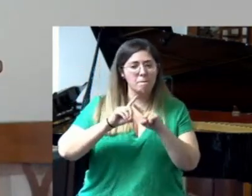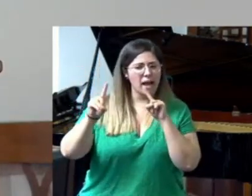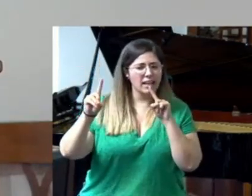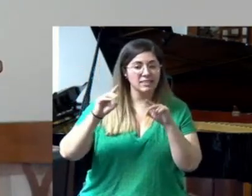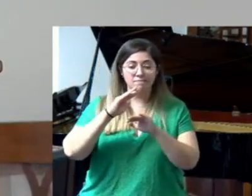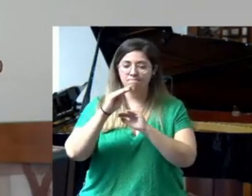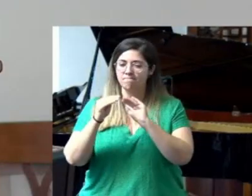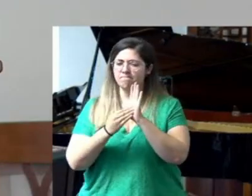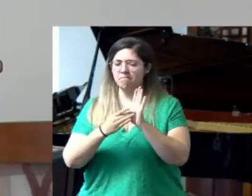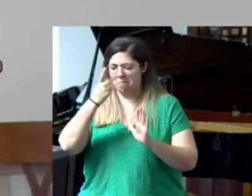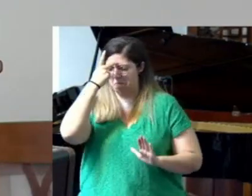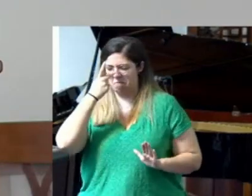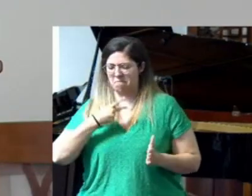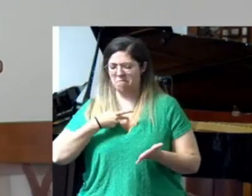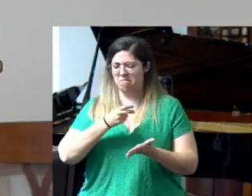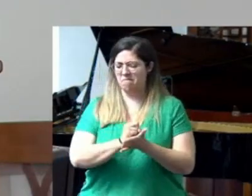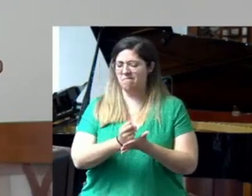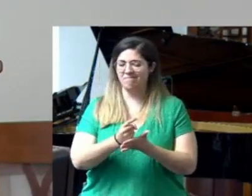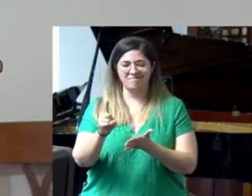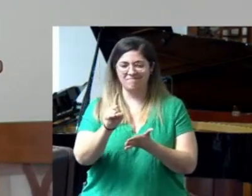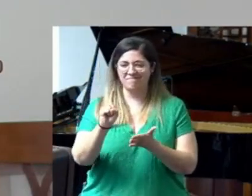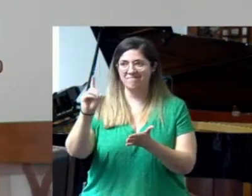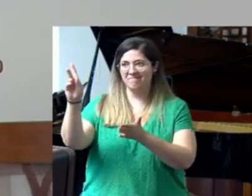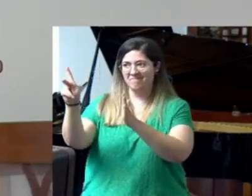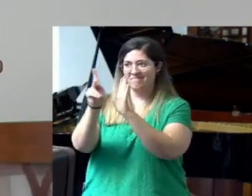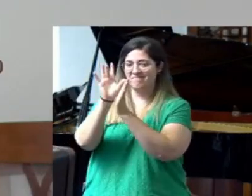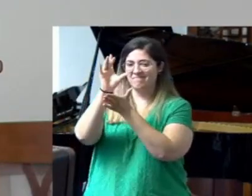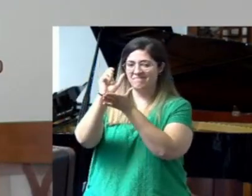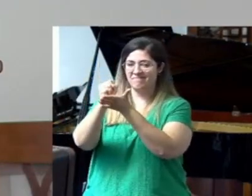o domínio não é nosso, que o domínio é dele.